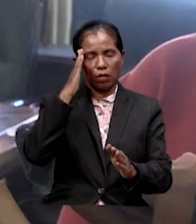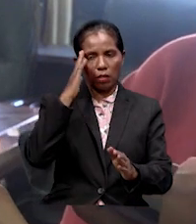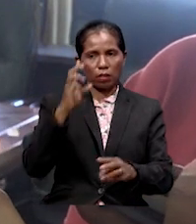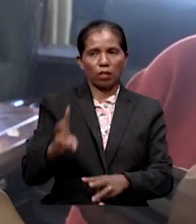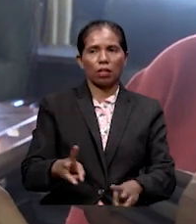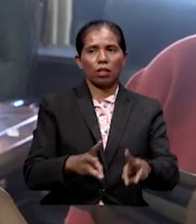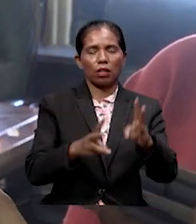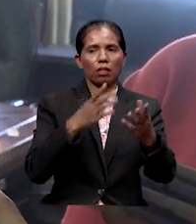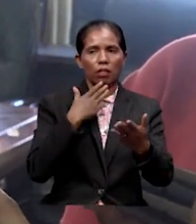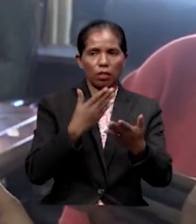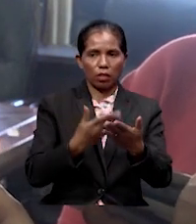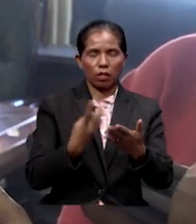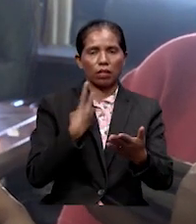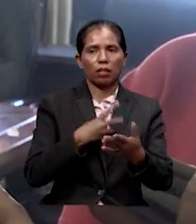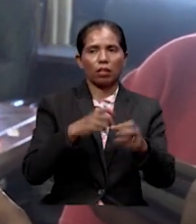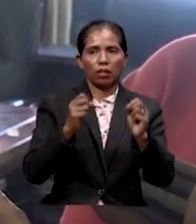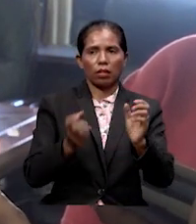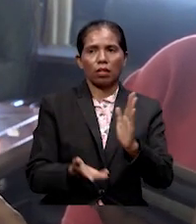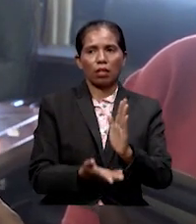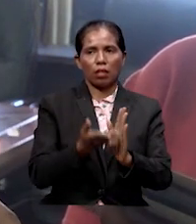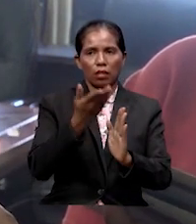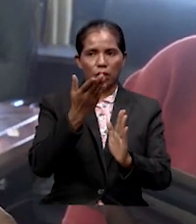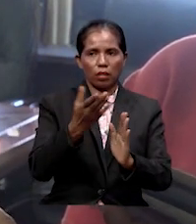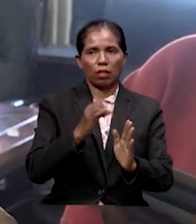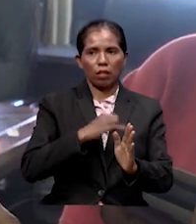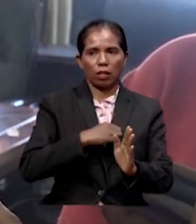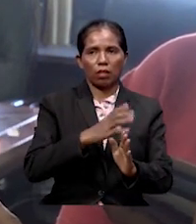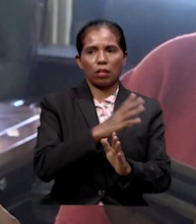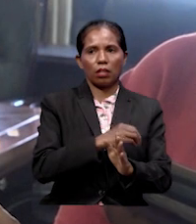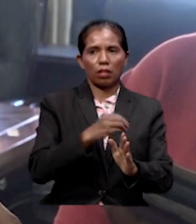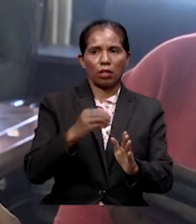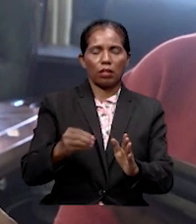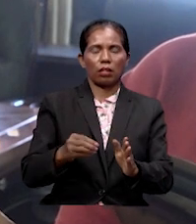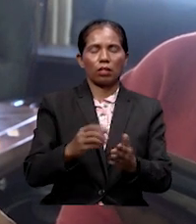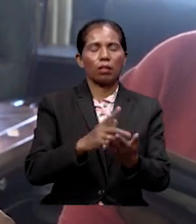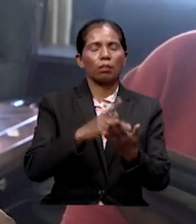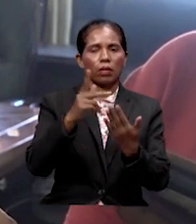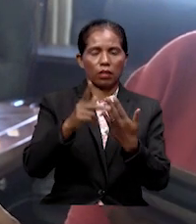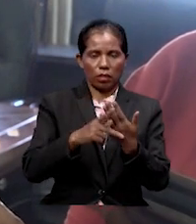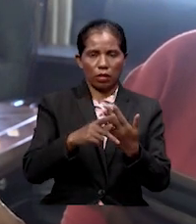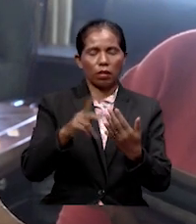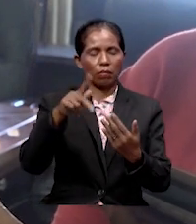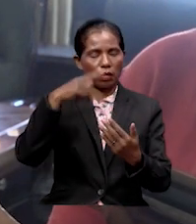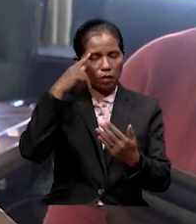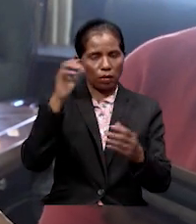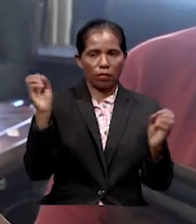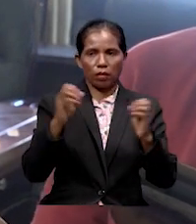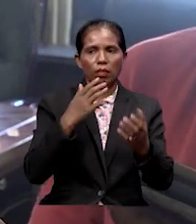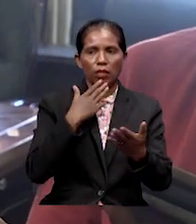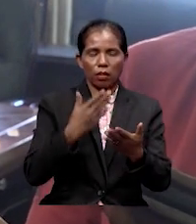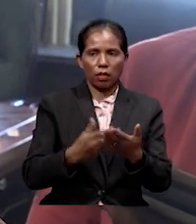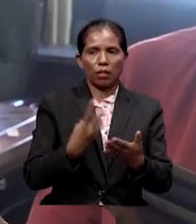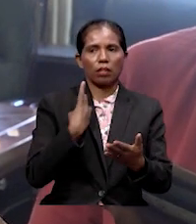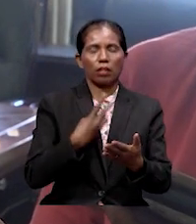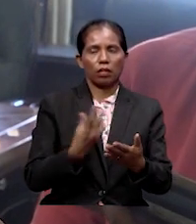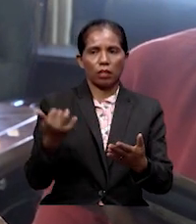dia que lua tudo, resolve boa cinema, tem que sair produto local, né? Também não é, se está básica, nem política daquele dia, mas infelizmente não tem produto local, mas produto local, quando ia, mas